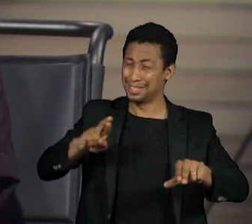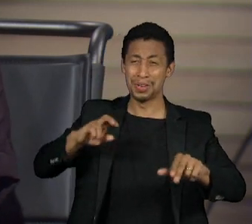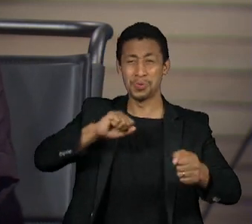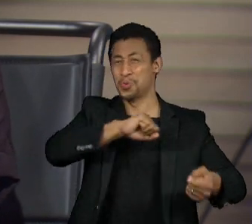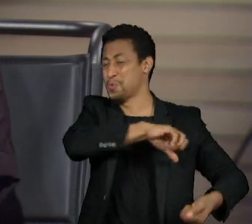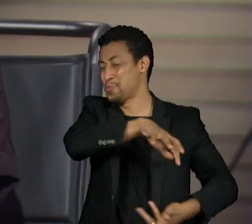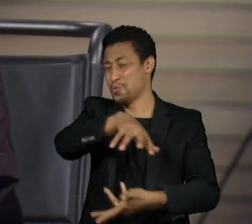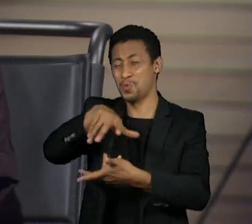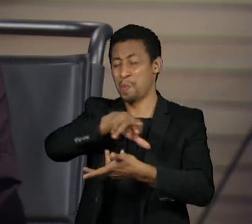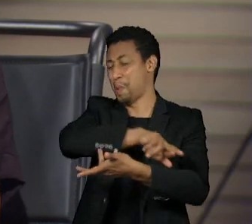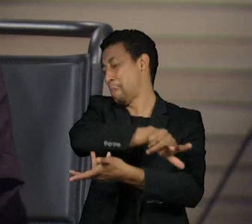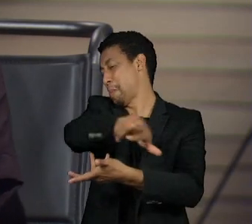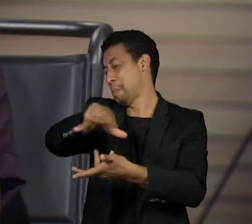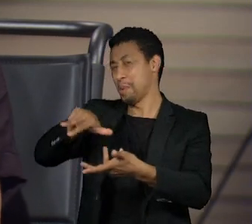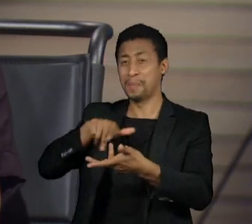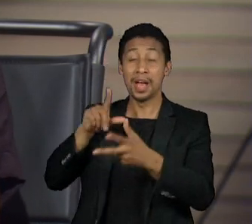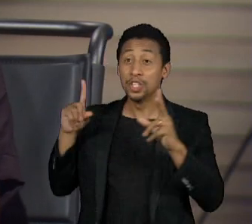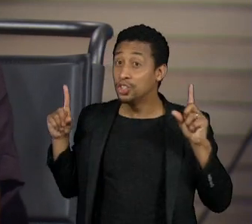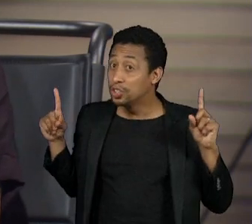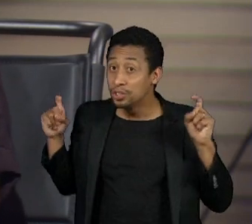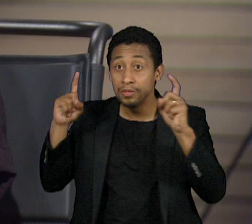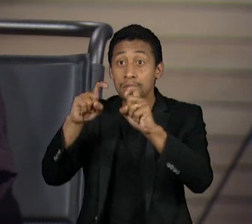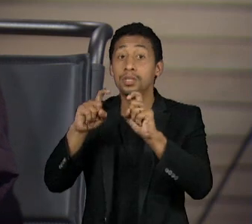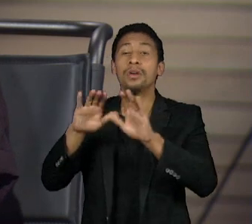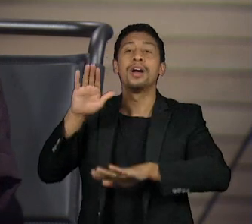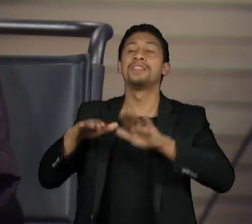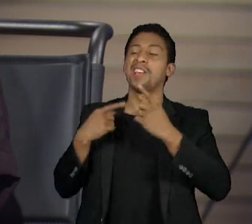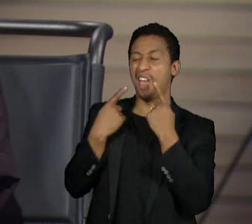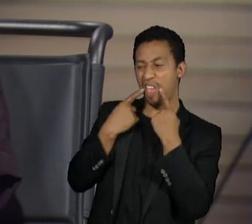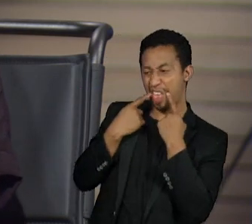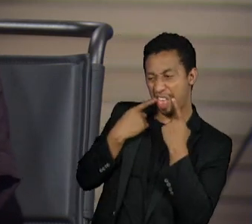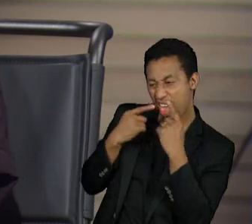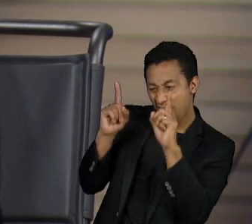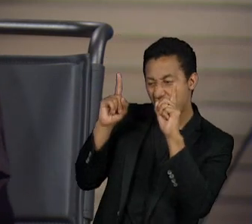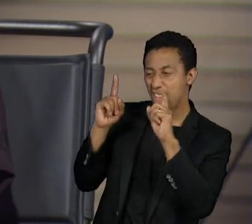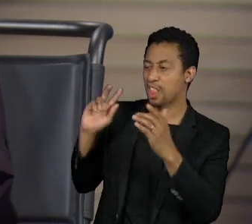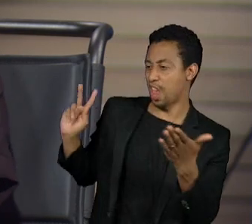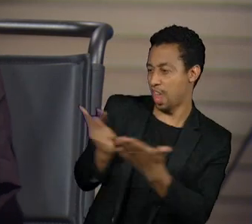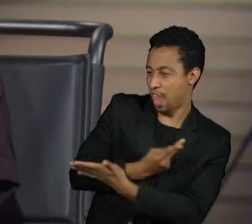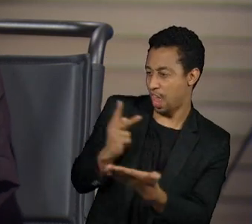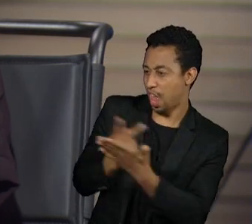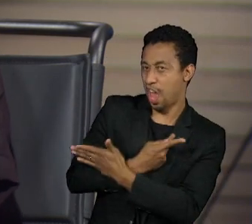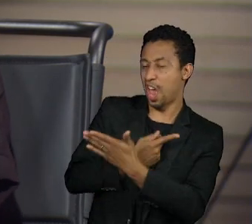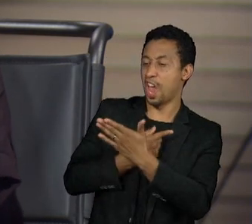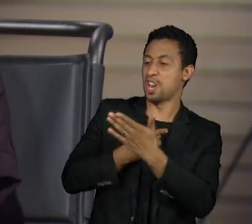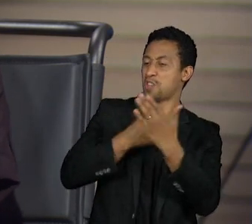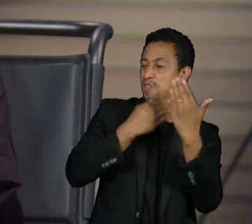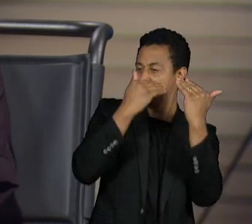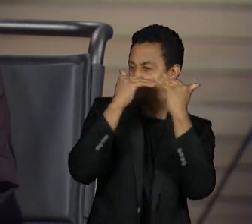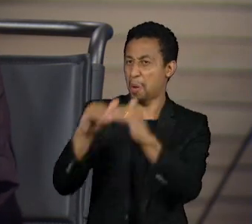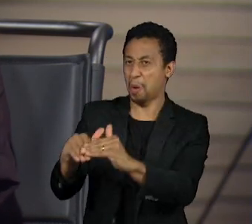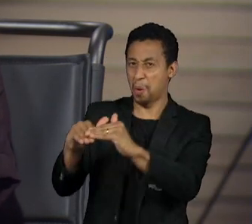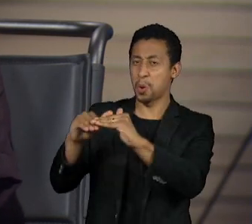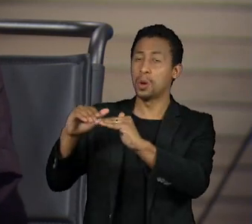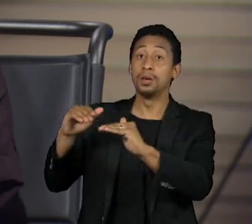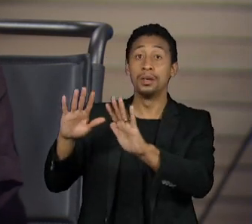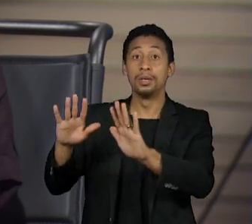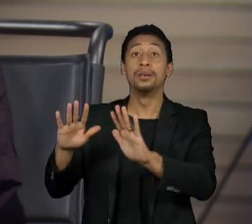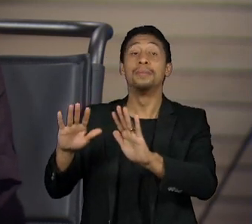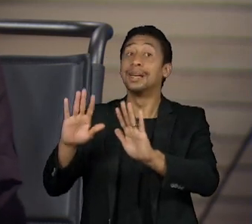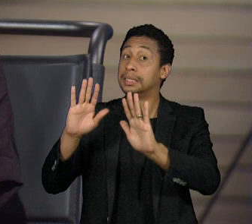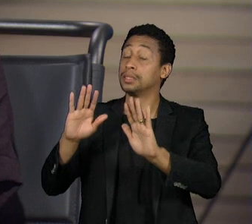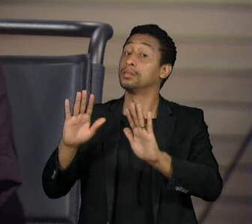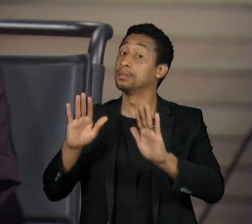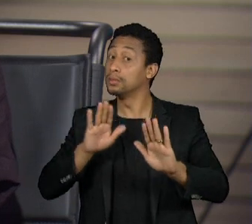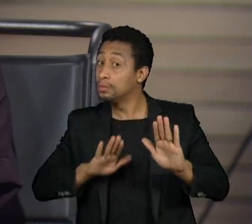fácil que a gente se sinta muito à vontade para criticar alguma coisa que acontece, ou imediatamente correr e dizer assim, olha, isso eu preciso